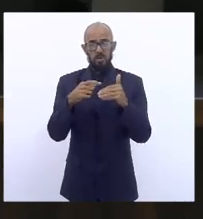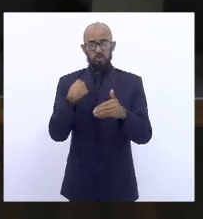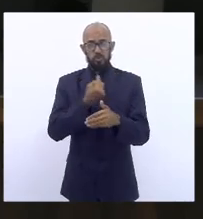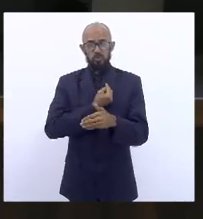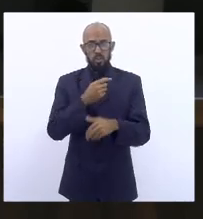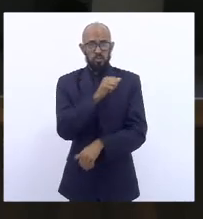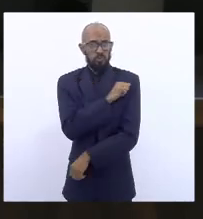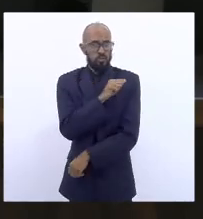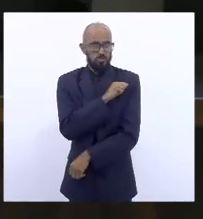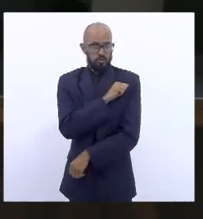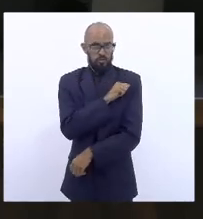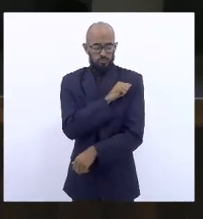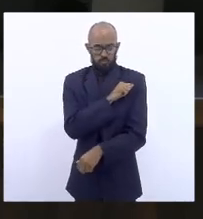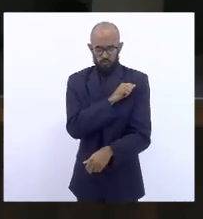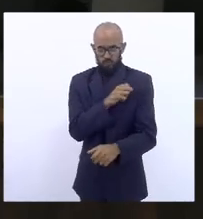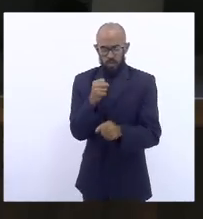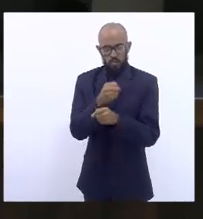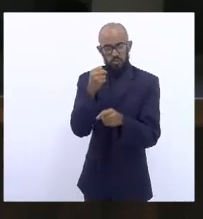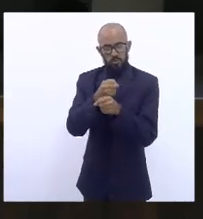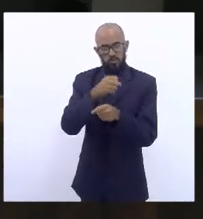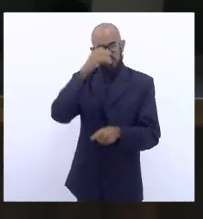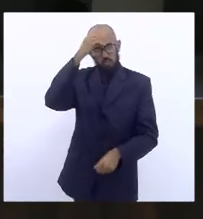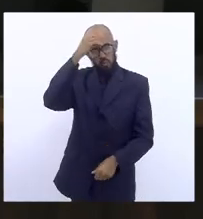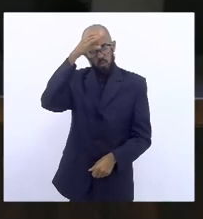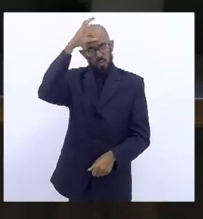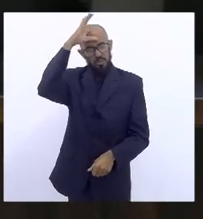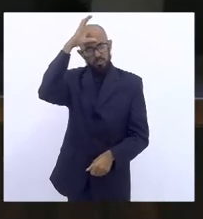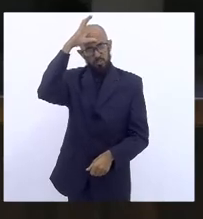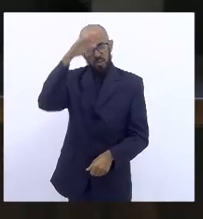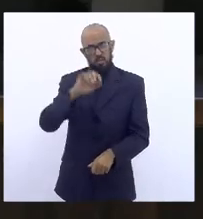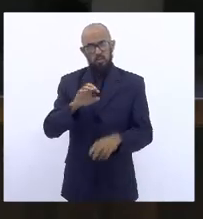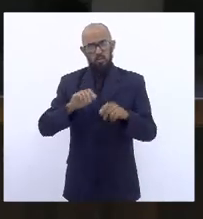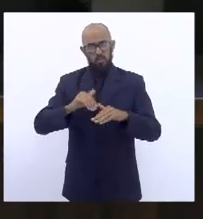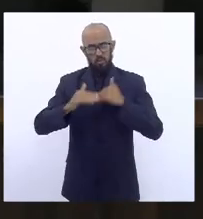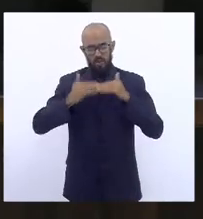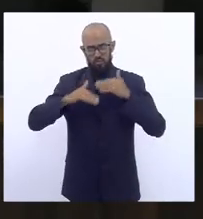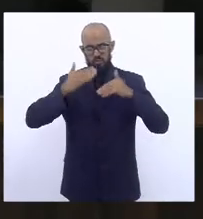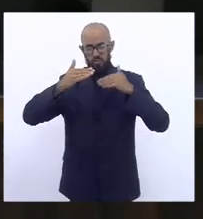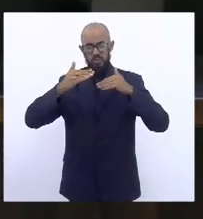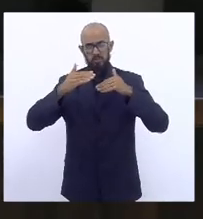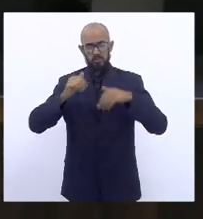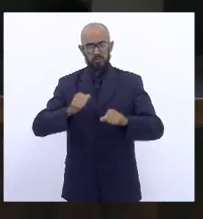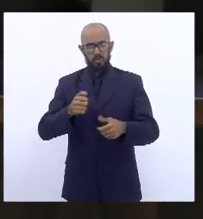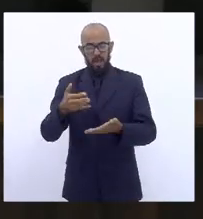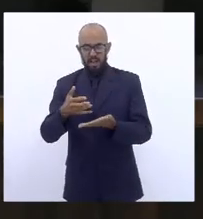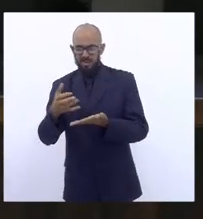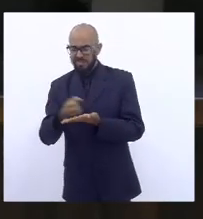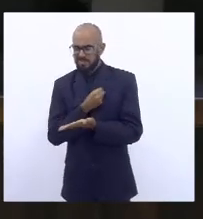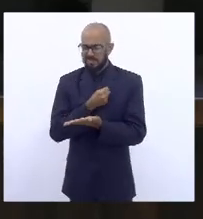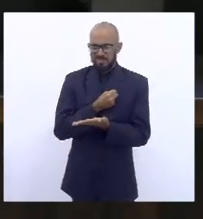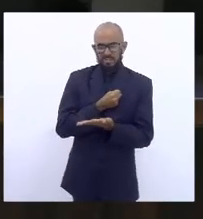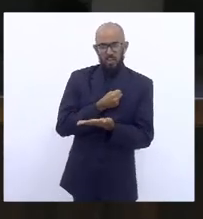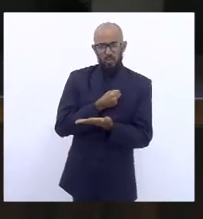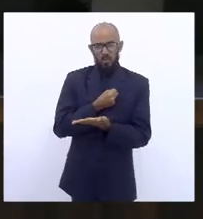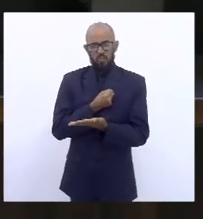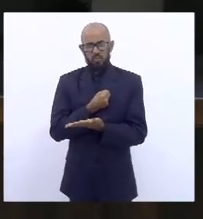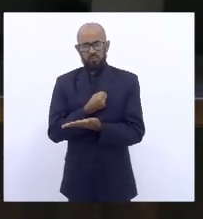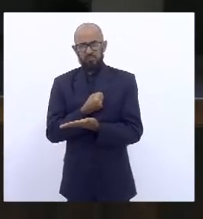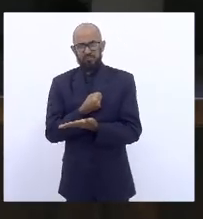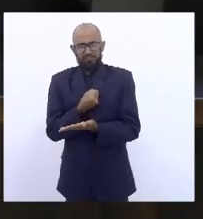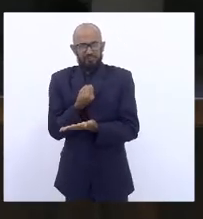estudantes, né? Da construção do conhecimento, do avanço, né, na aquisição de saberes.